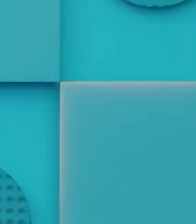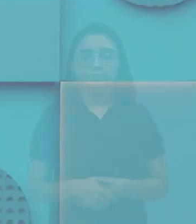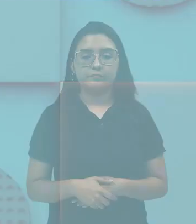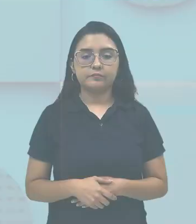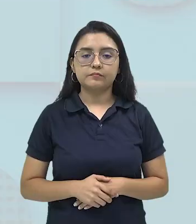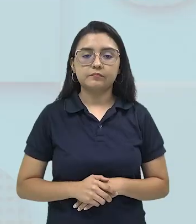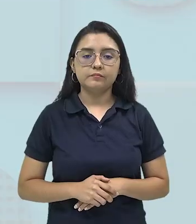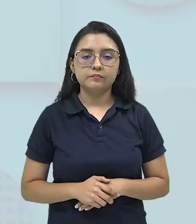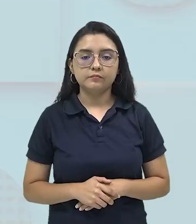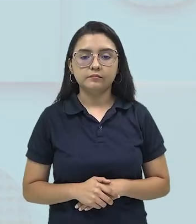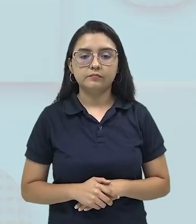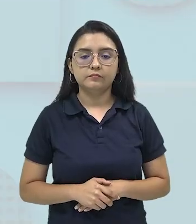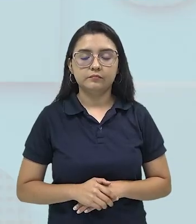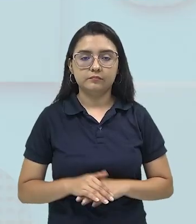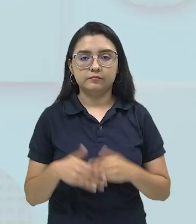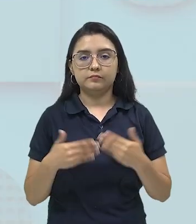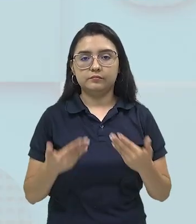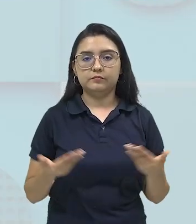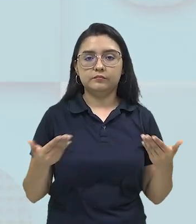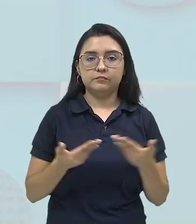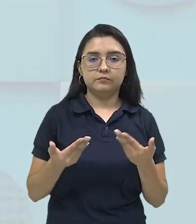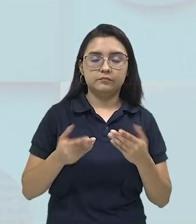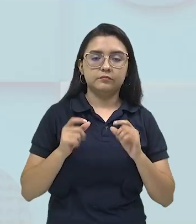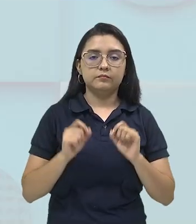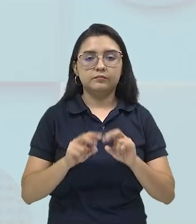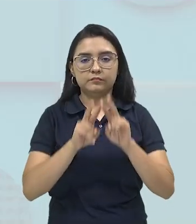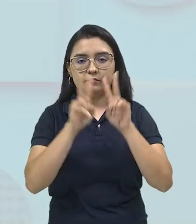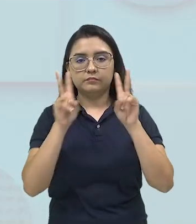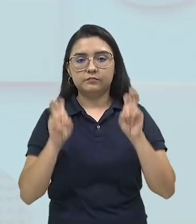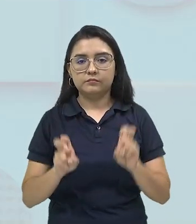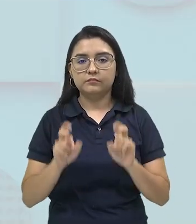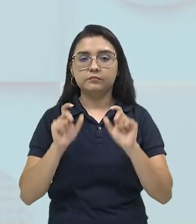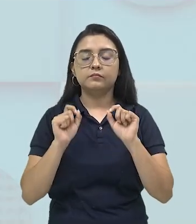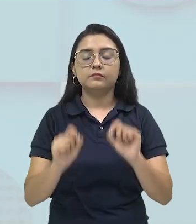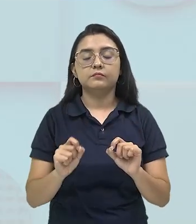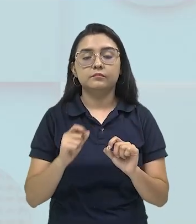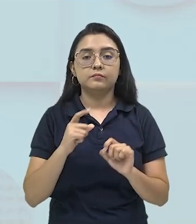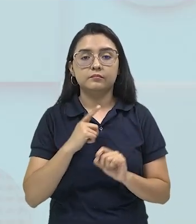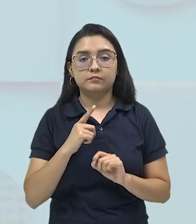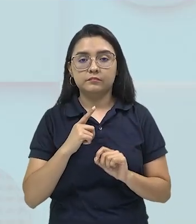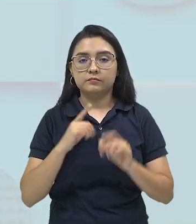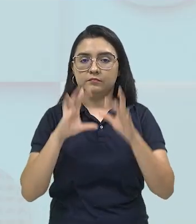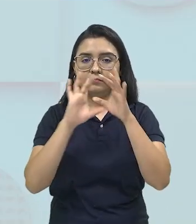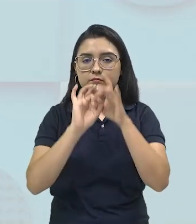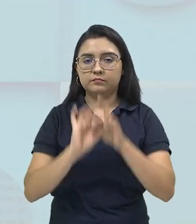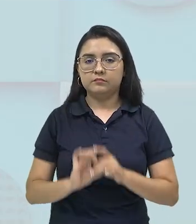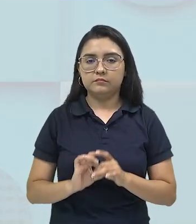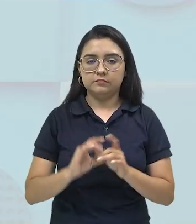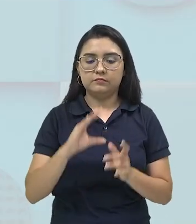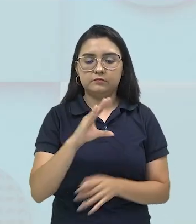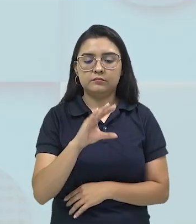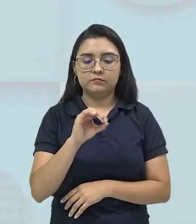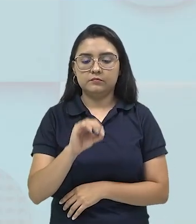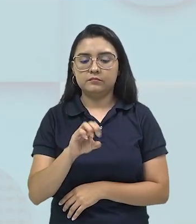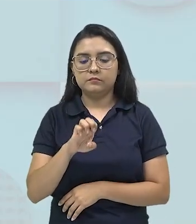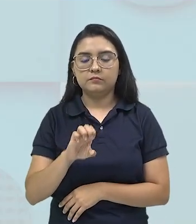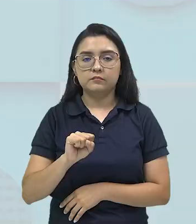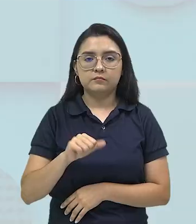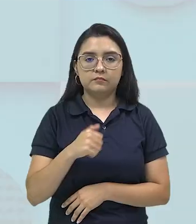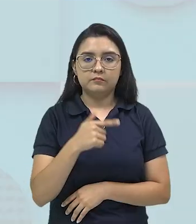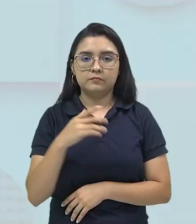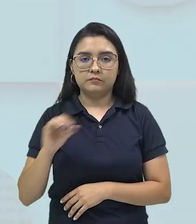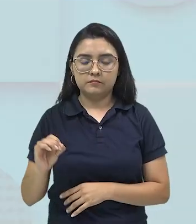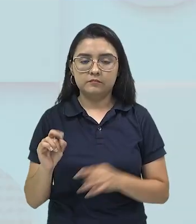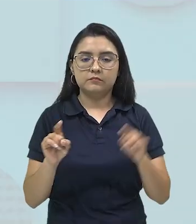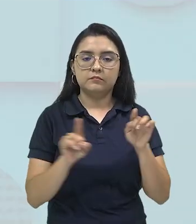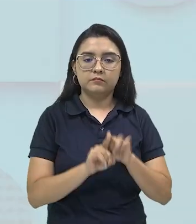Ok, vamos falar sobre coesão e como o pronome relativo vai nos auxiliar nessa coesão textual. Para